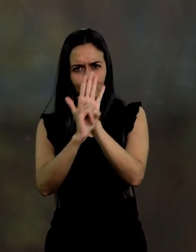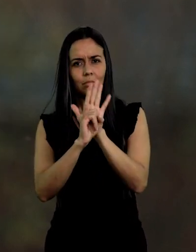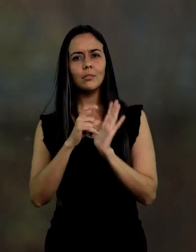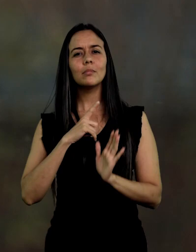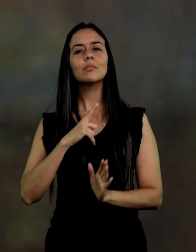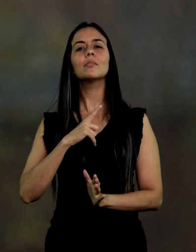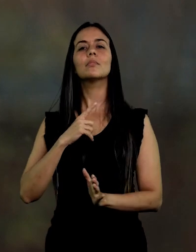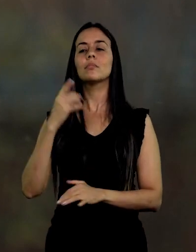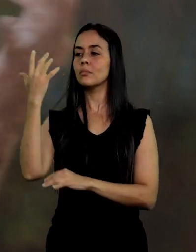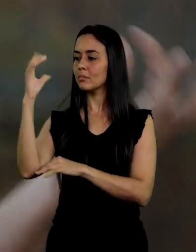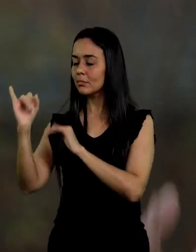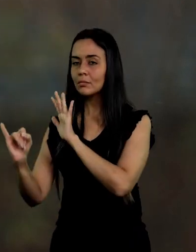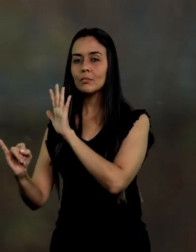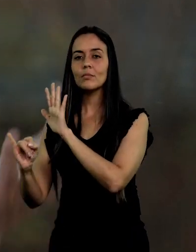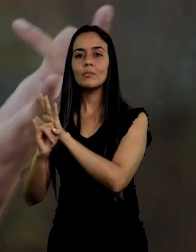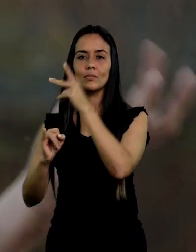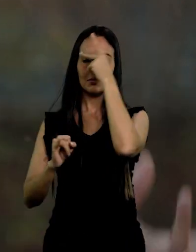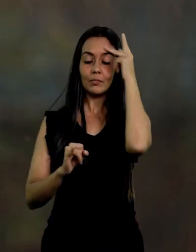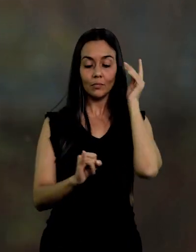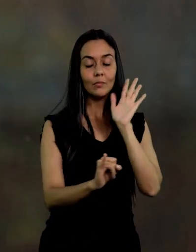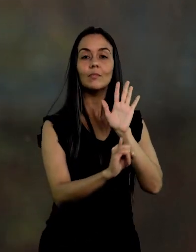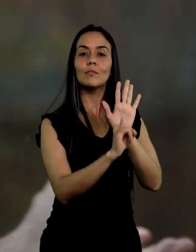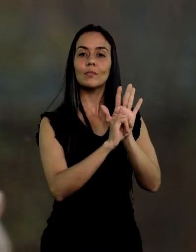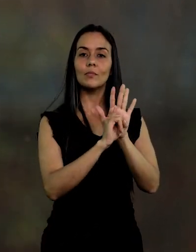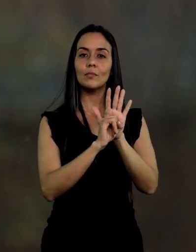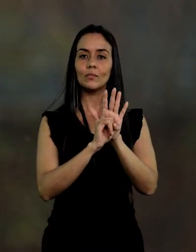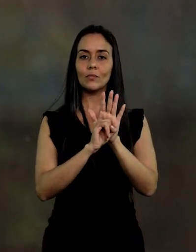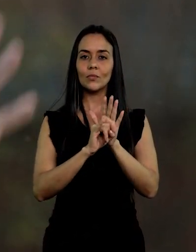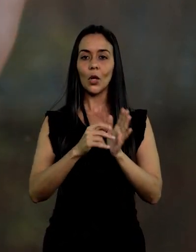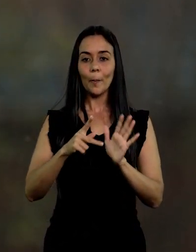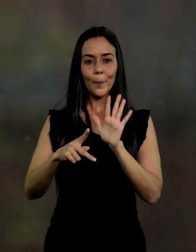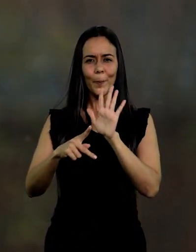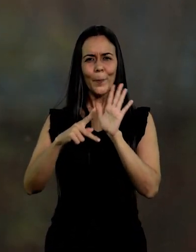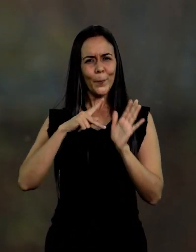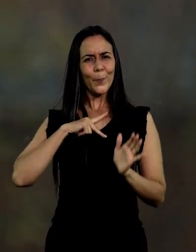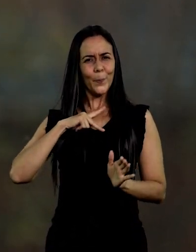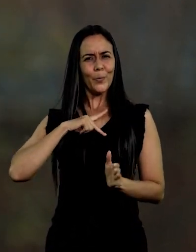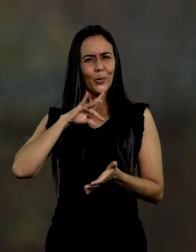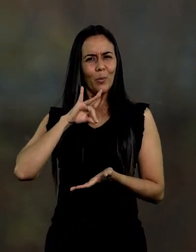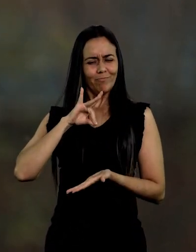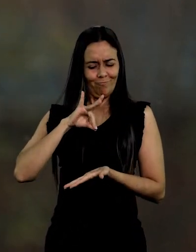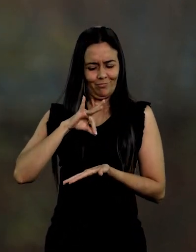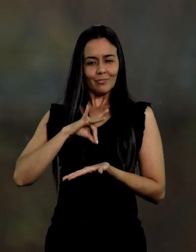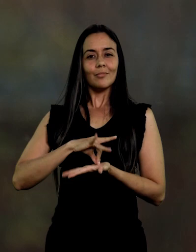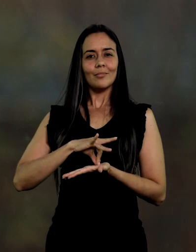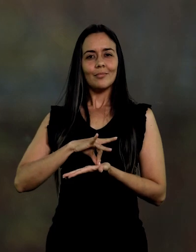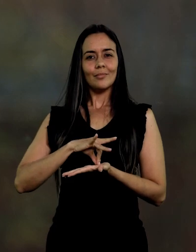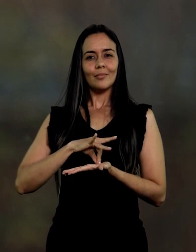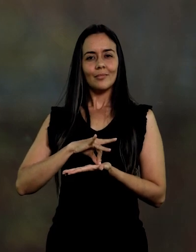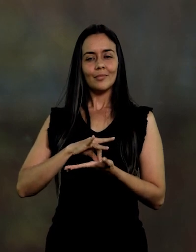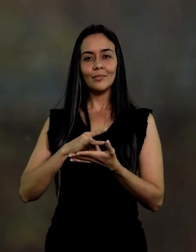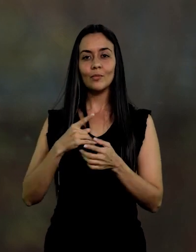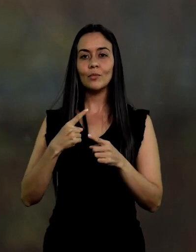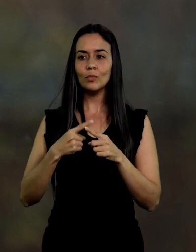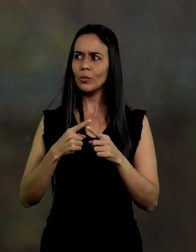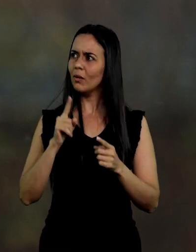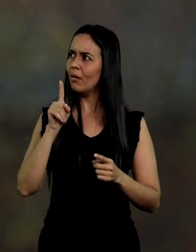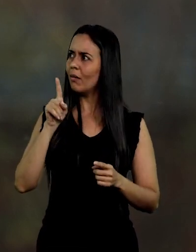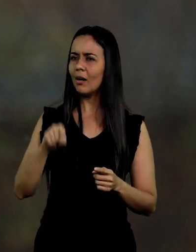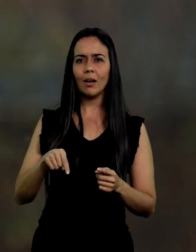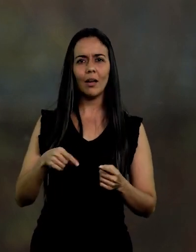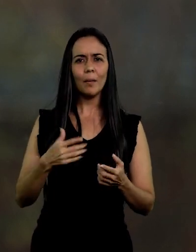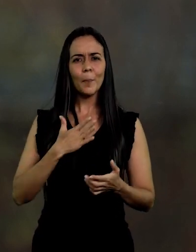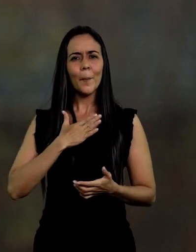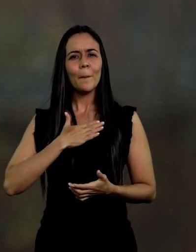existir, tivesse a tua legitimidade ontológica de ter a sua dignidade,